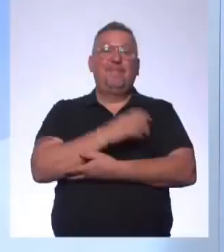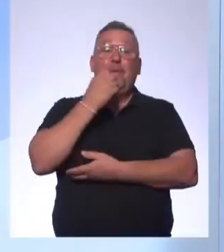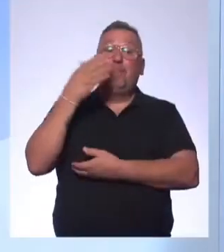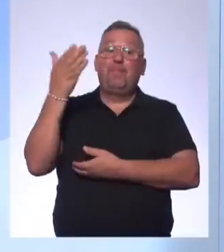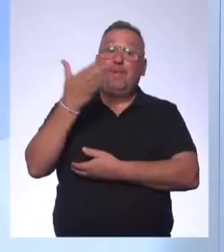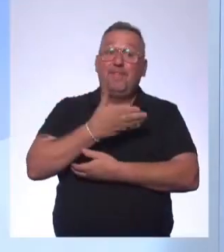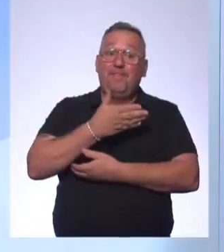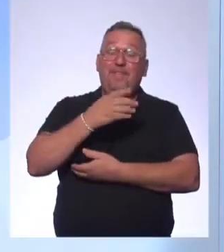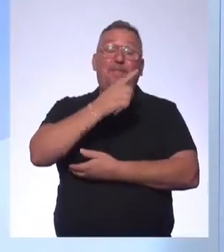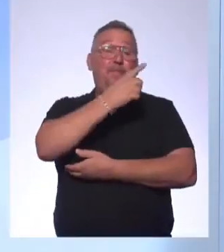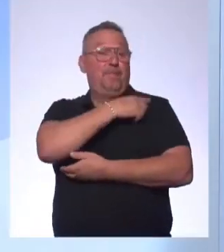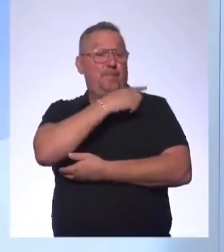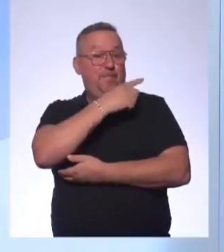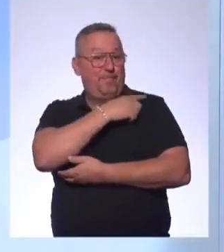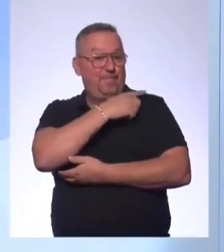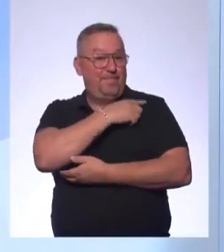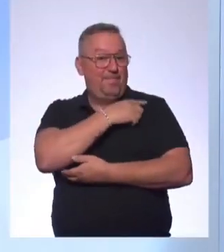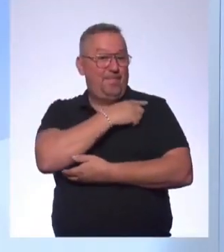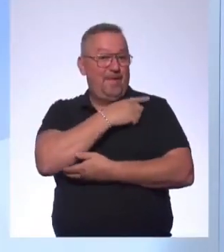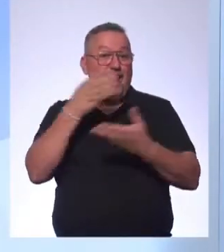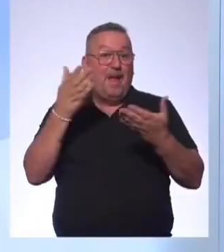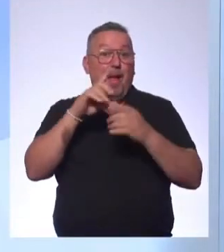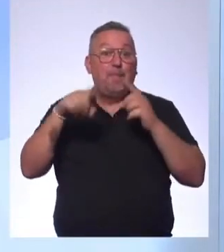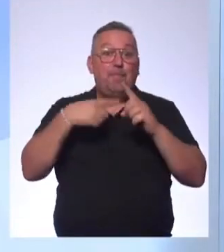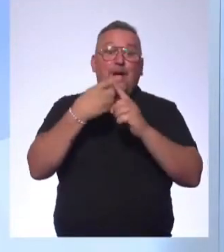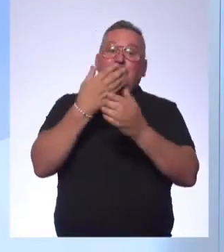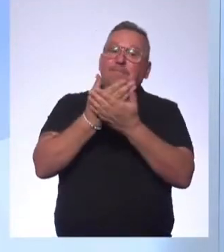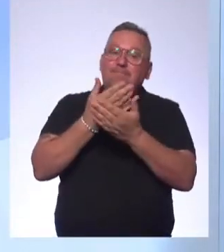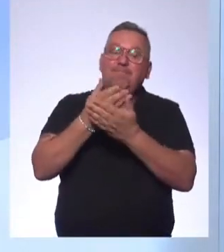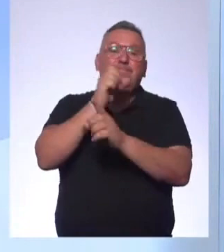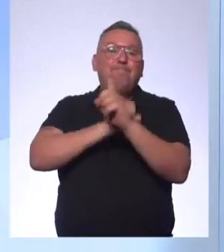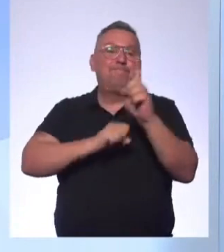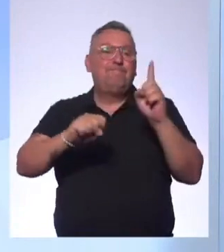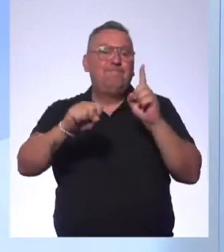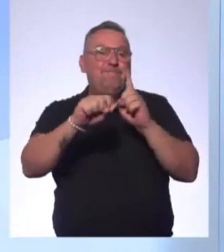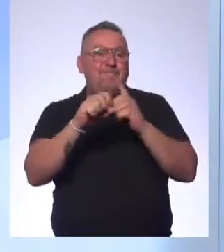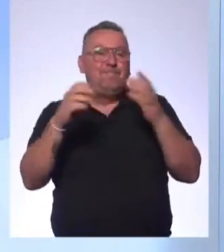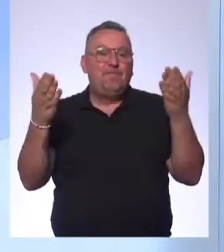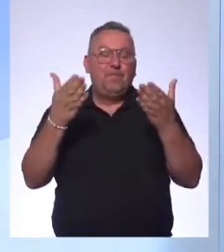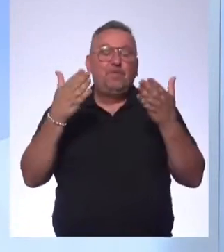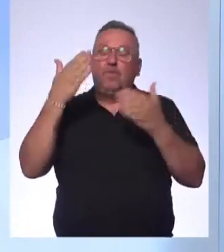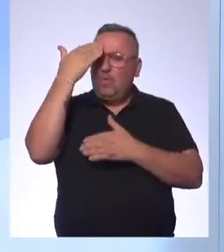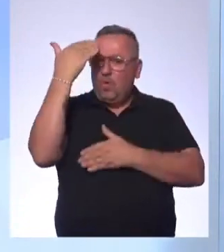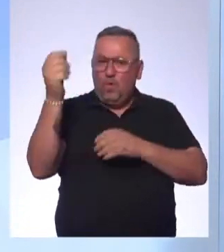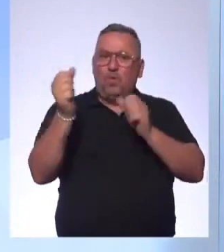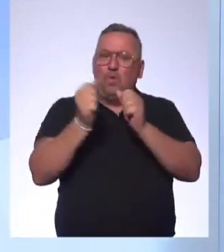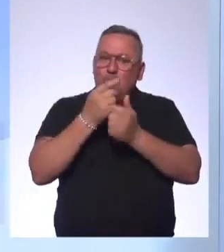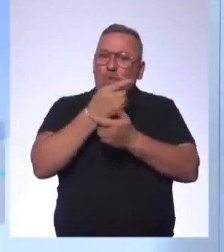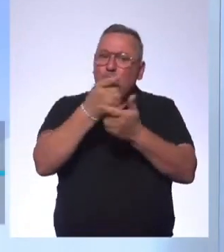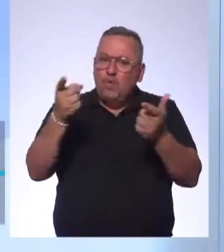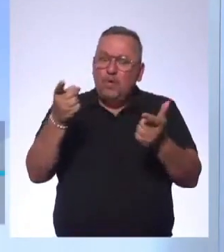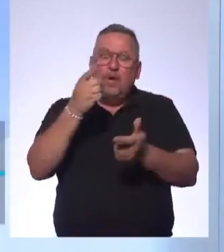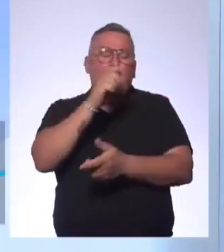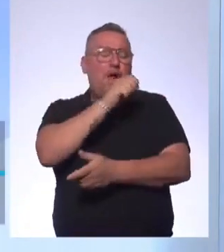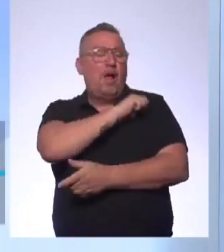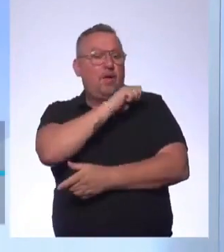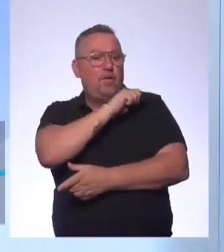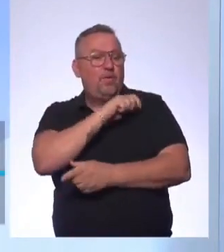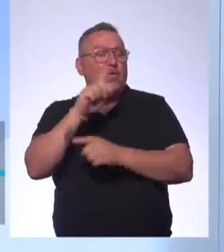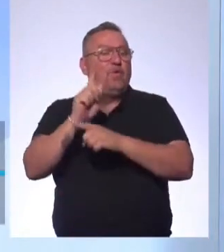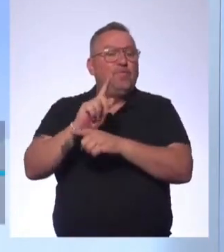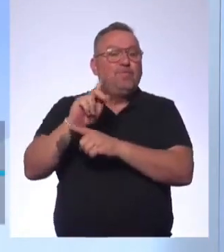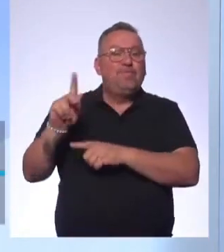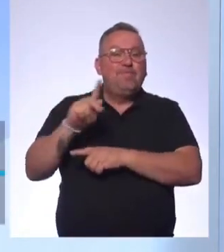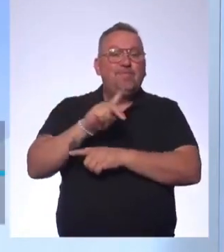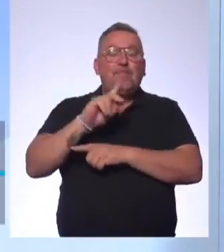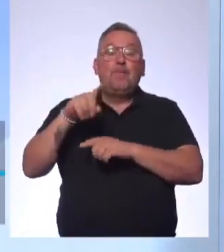bem-vindos, alunos da primeira série do ensino médio, a mais uma aula de Sociologia. É sempre uma honra estar com vocês, alunos, alunas, gestores,